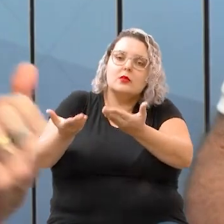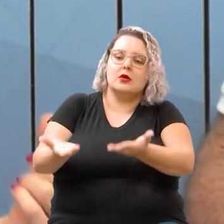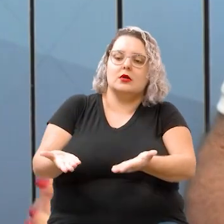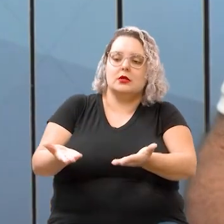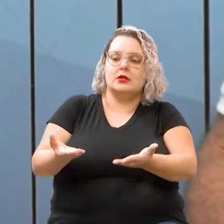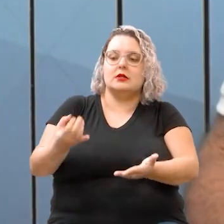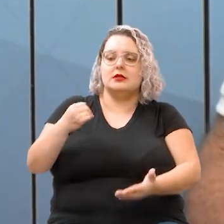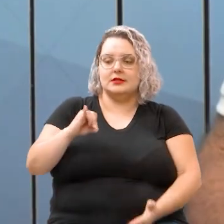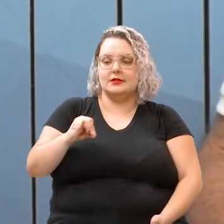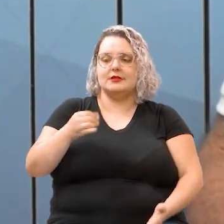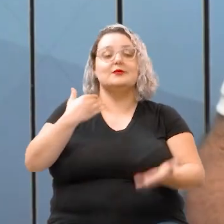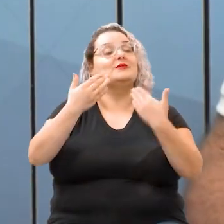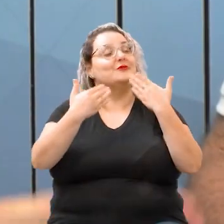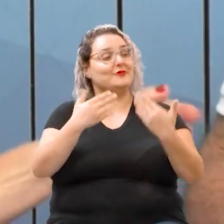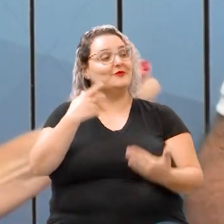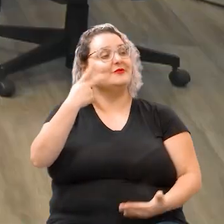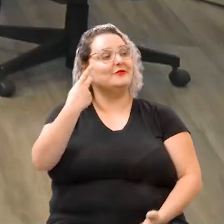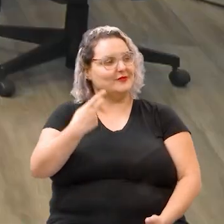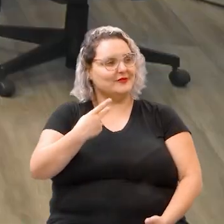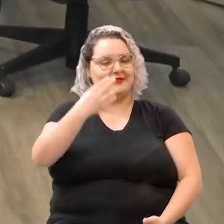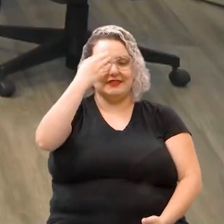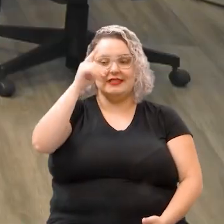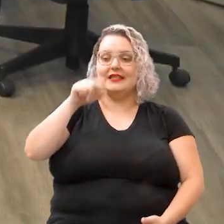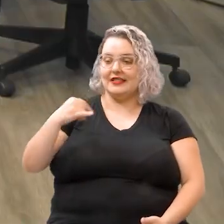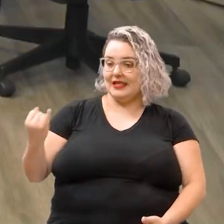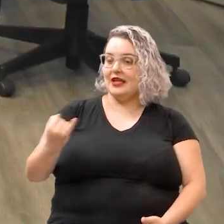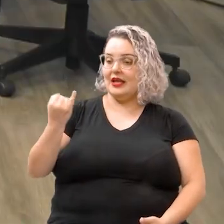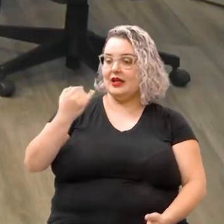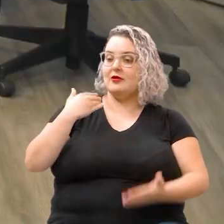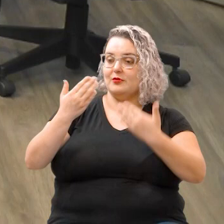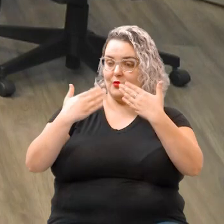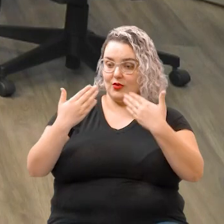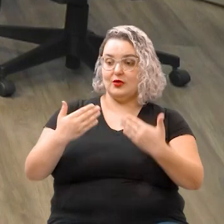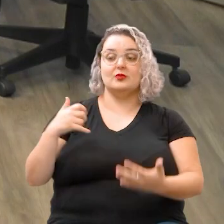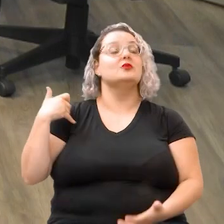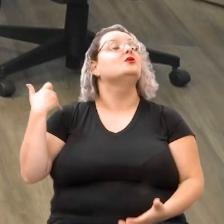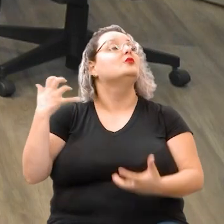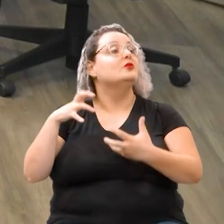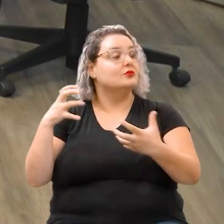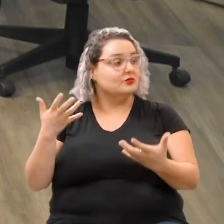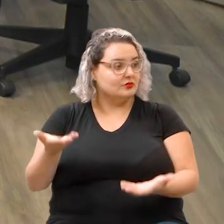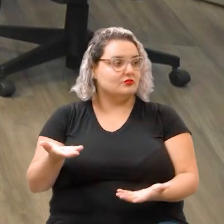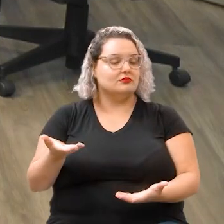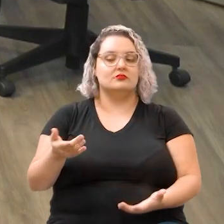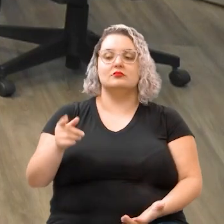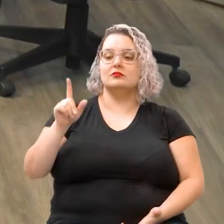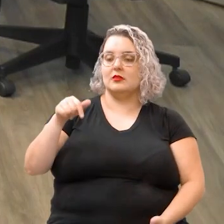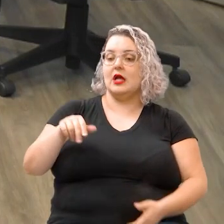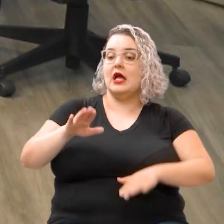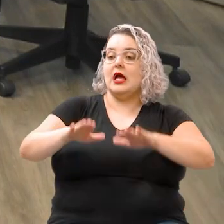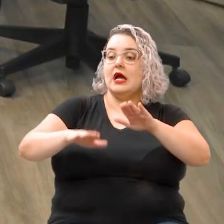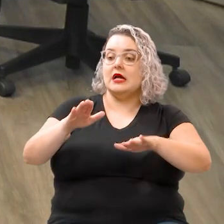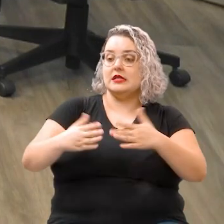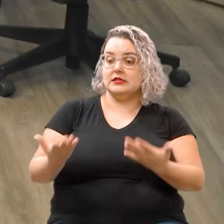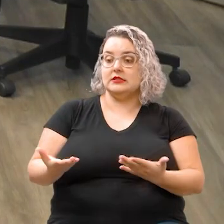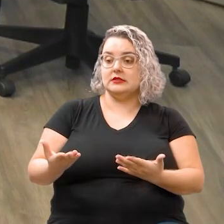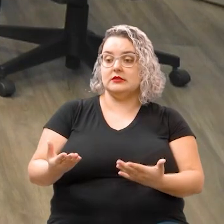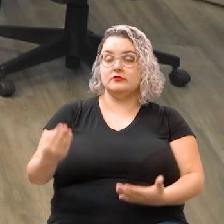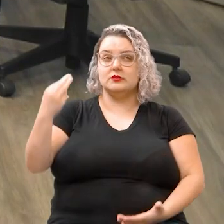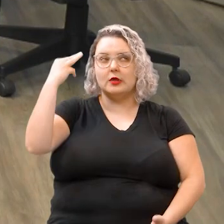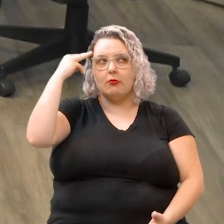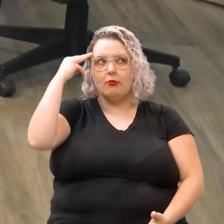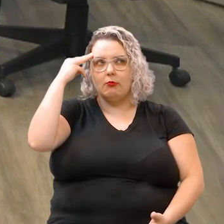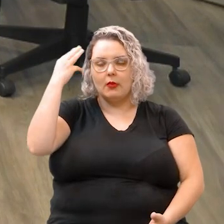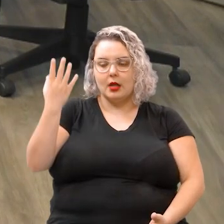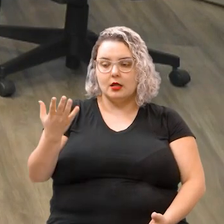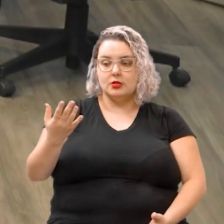puder conversar um pouquinho com o vereador Jair, uma coisa que é muito importante a gente conversar com os idosos, é que muitas vezes fica na nossa